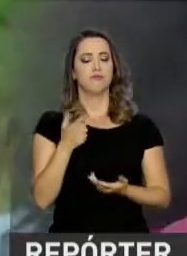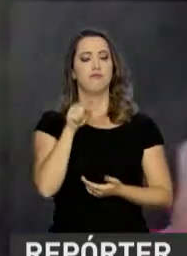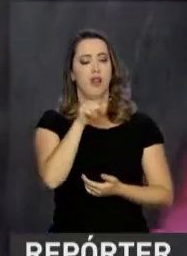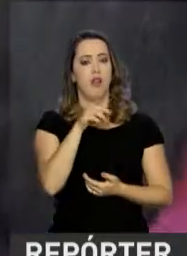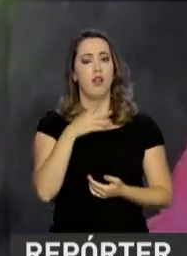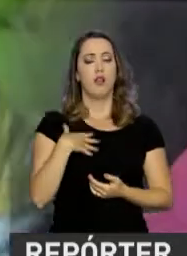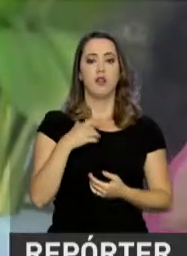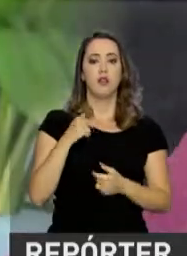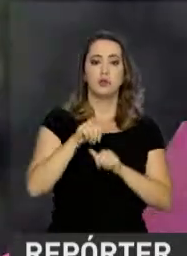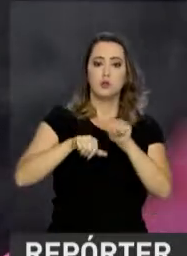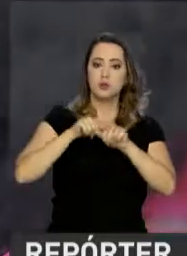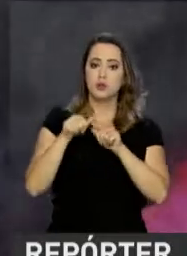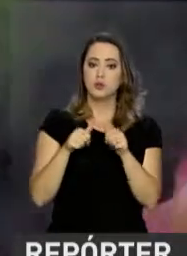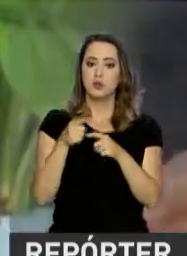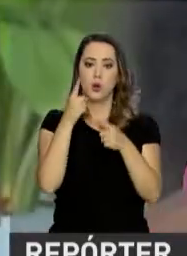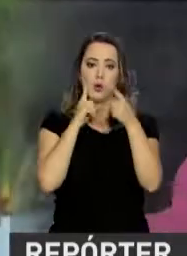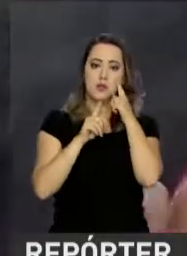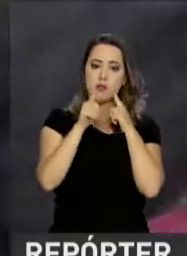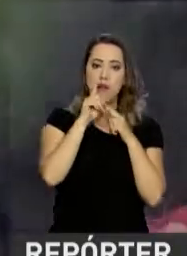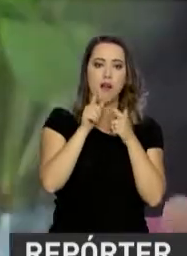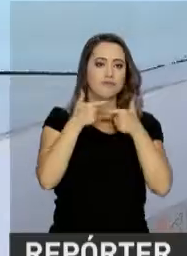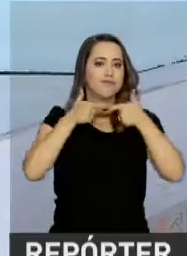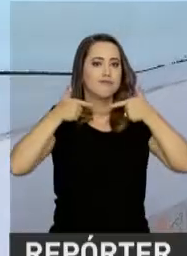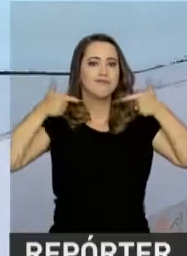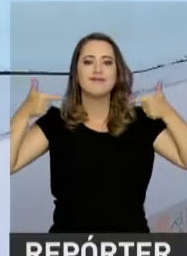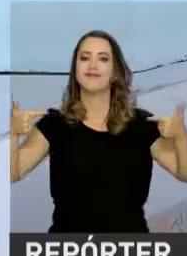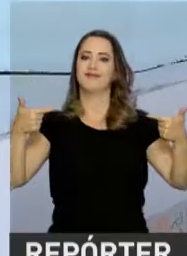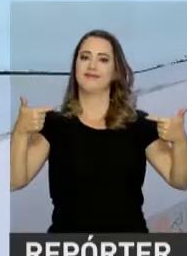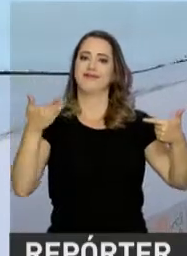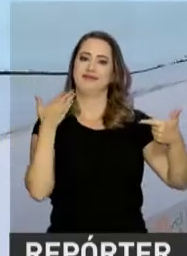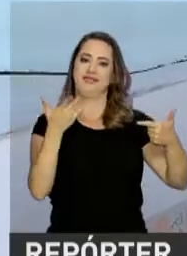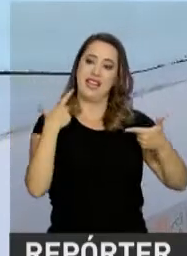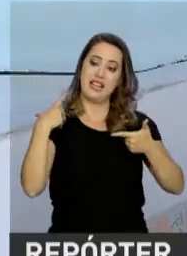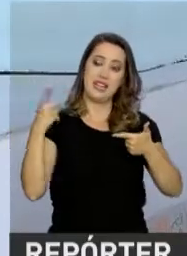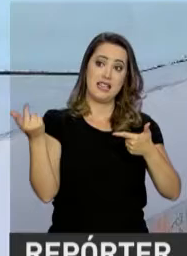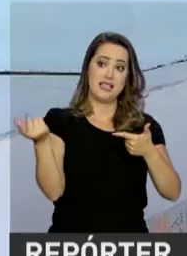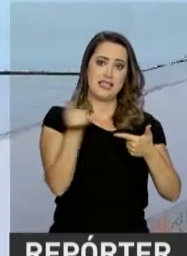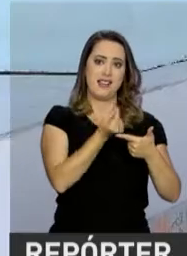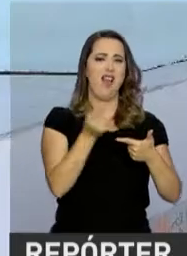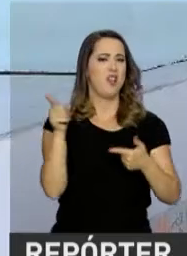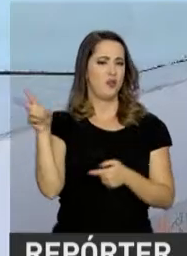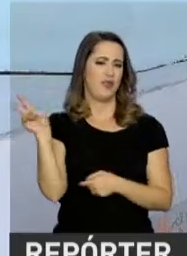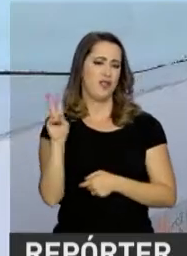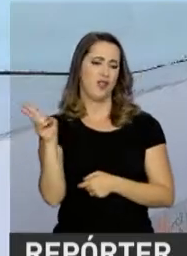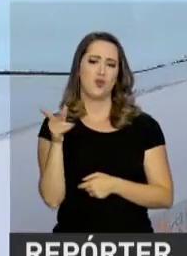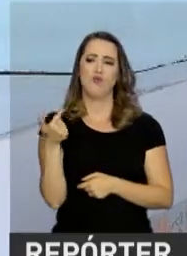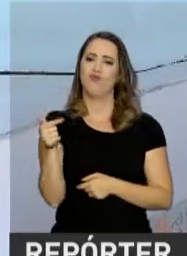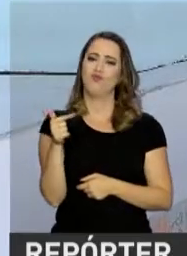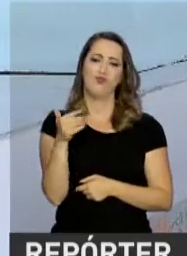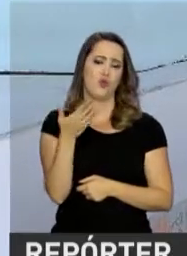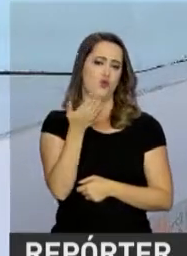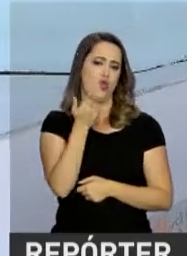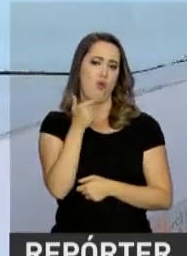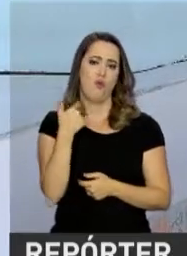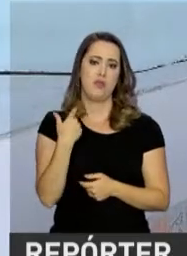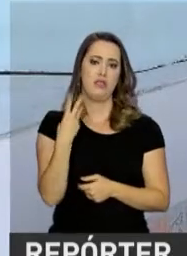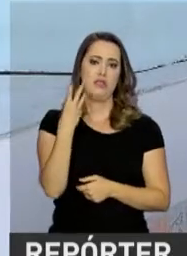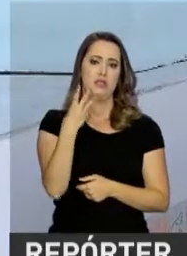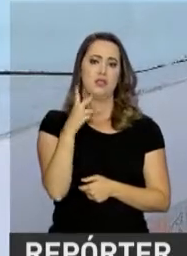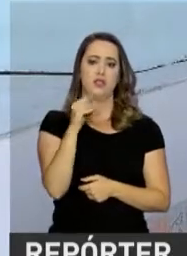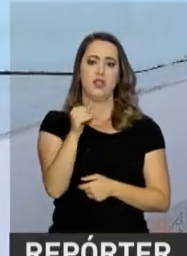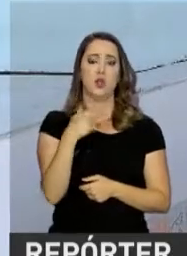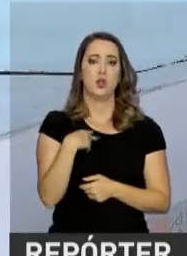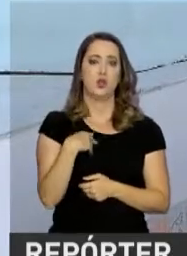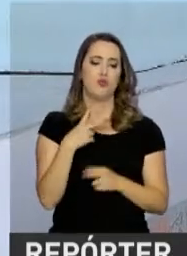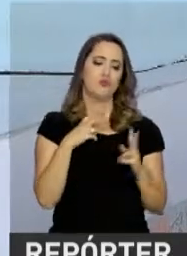fez Sulimar trocar as lágrimas pelo sorriso. Ela, que saiu da Venezuela por não ter o que comer, chegou a passar 3 dias